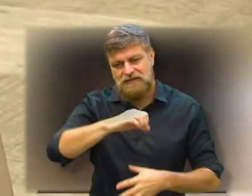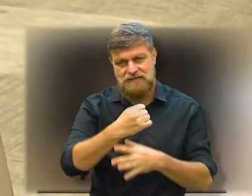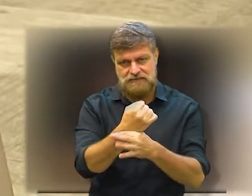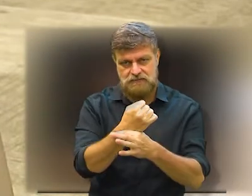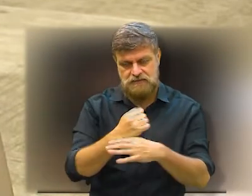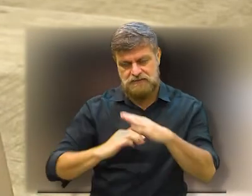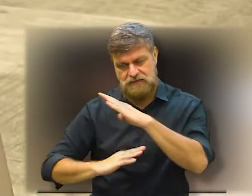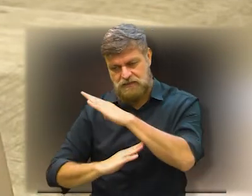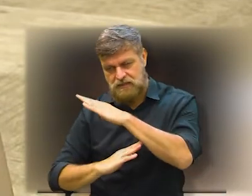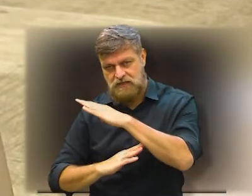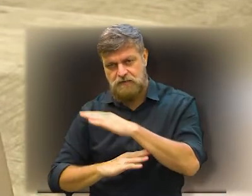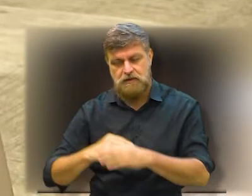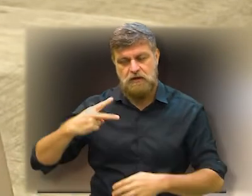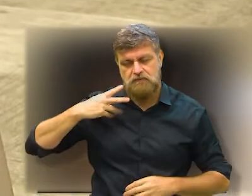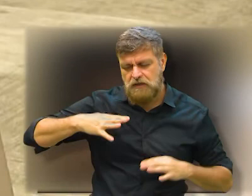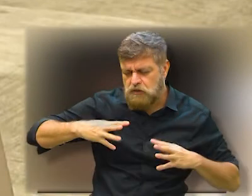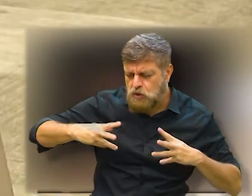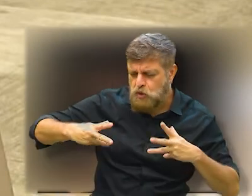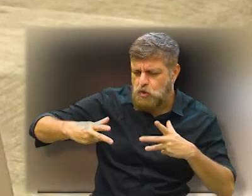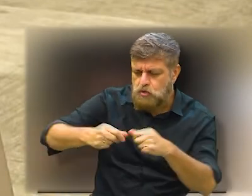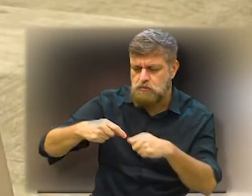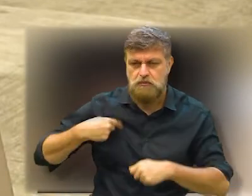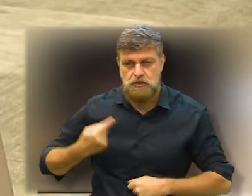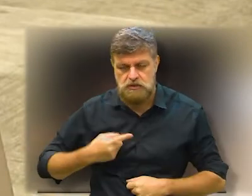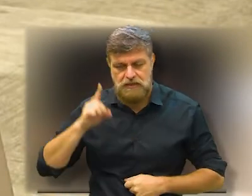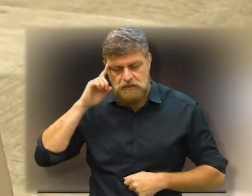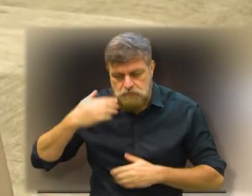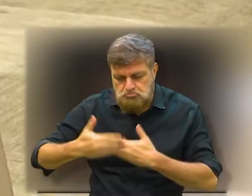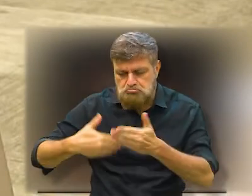de segurança, aqui na Câmara Municipal, com todos os vereadores,